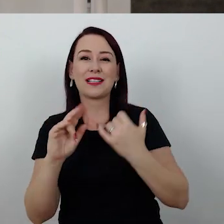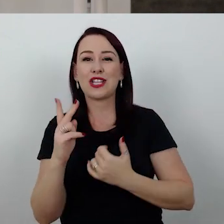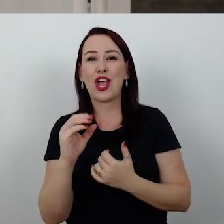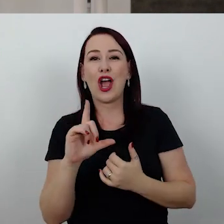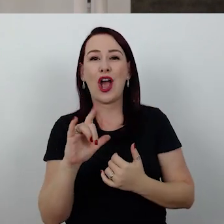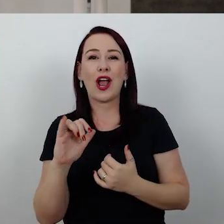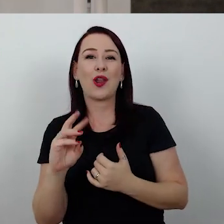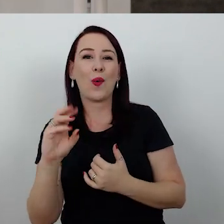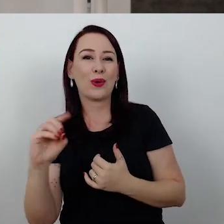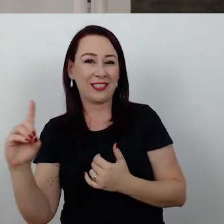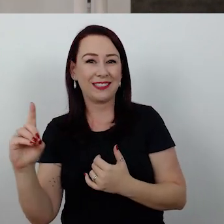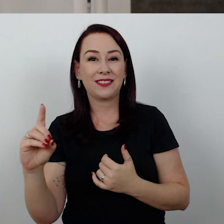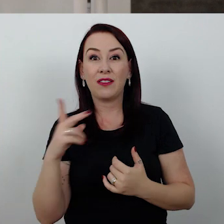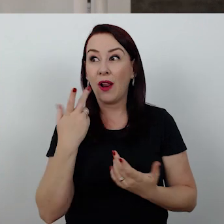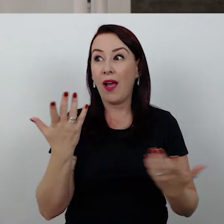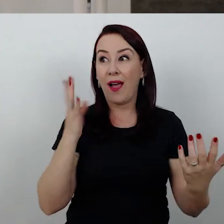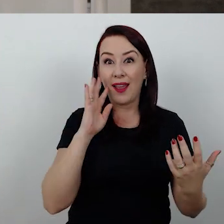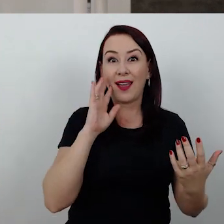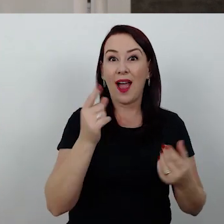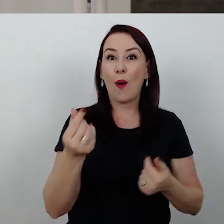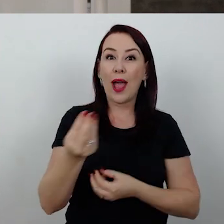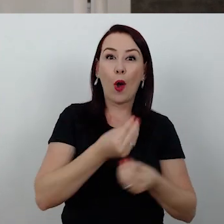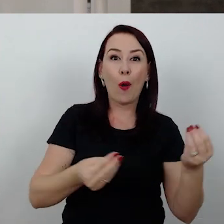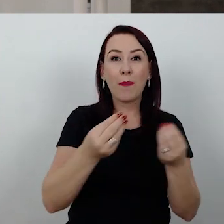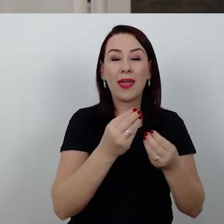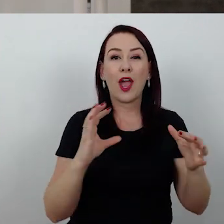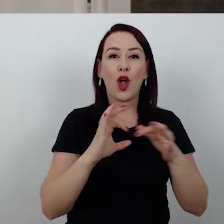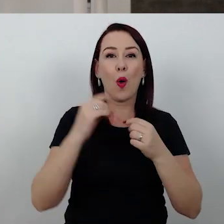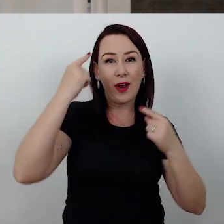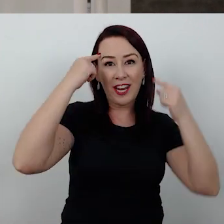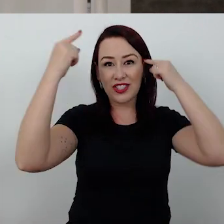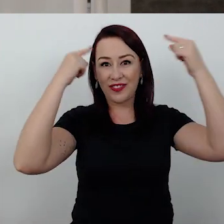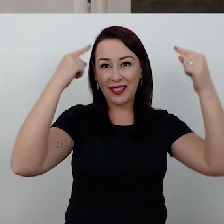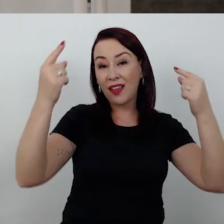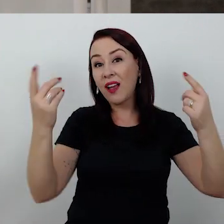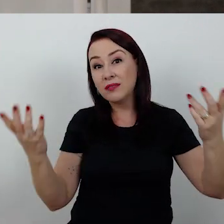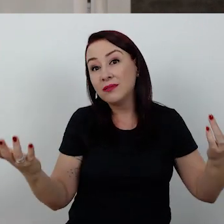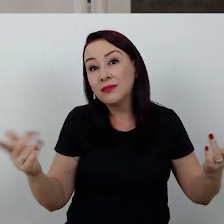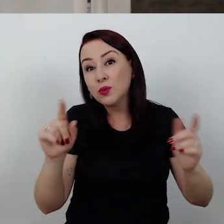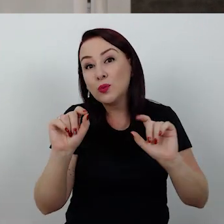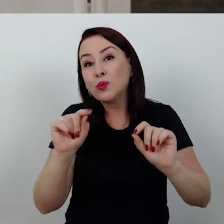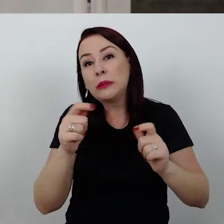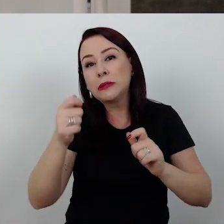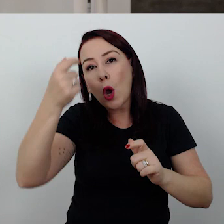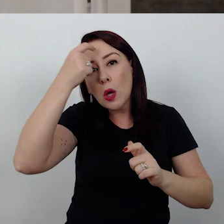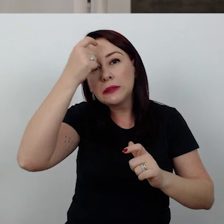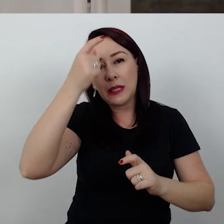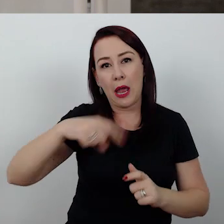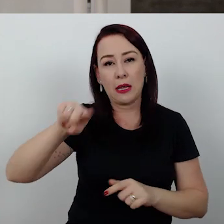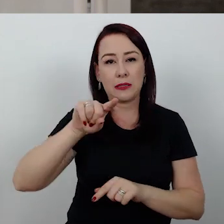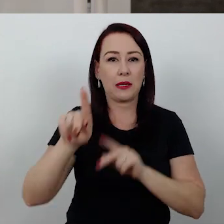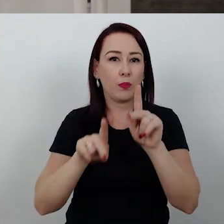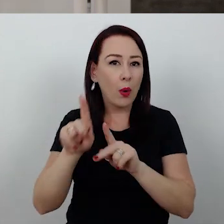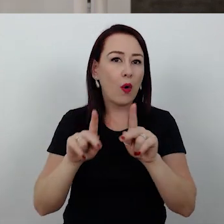E aí muita gente falando, poxa, que legal, a economia criativa é lindo, isso é muito importante. Então, enfim, eu acho que é essa sensibilização também